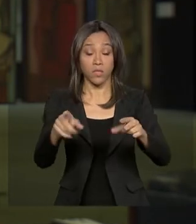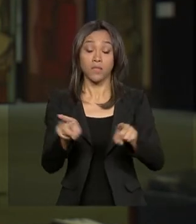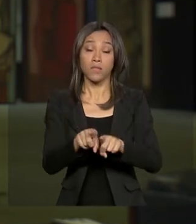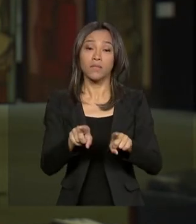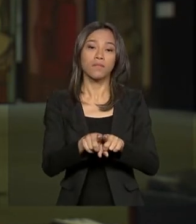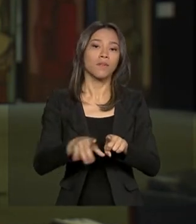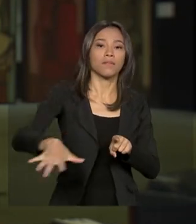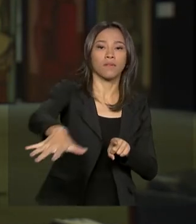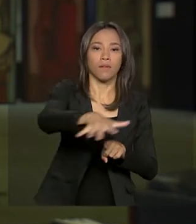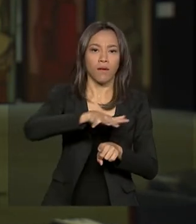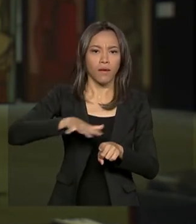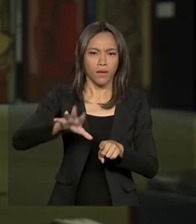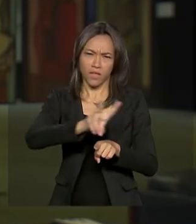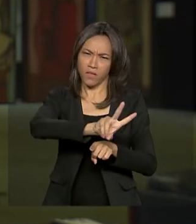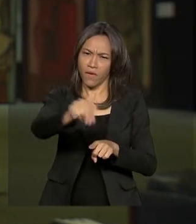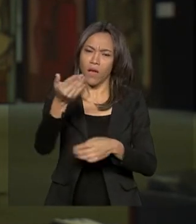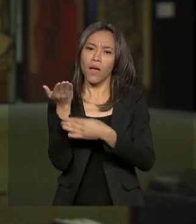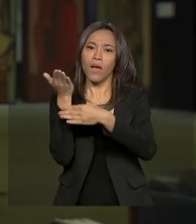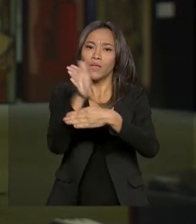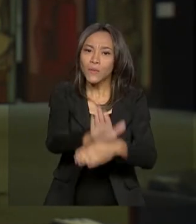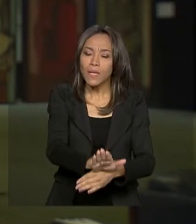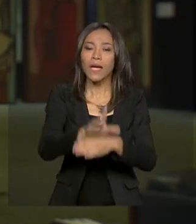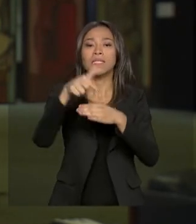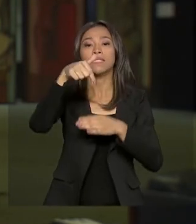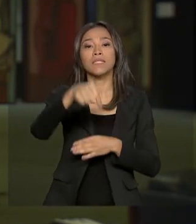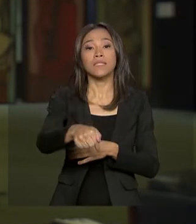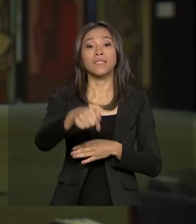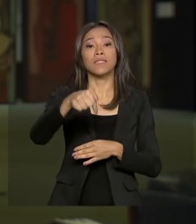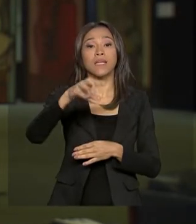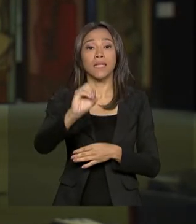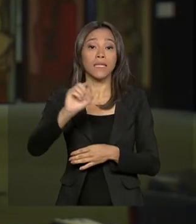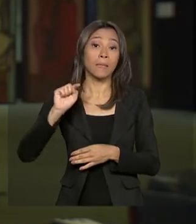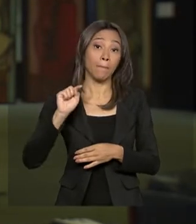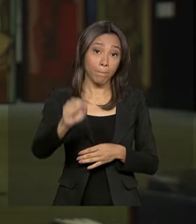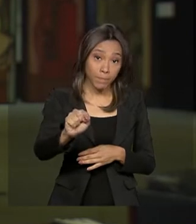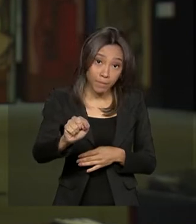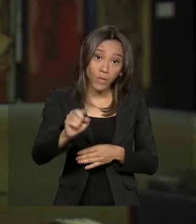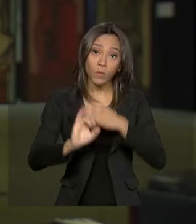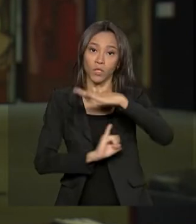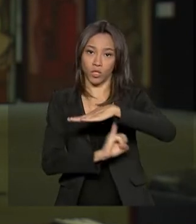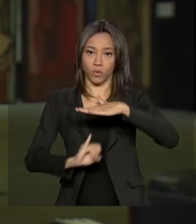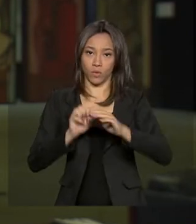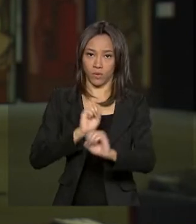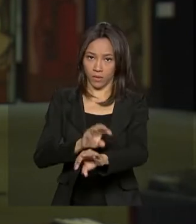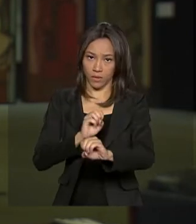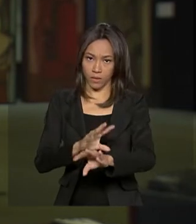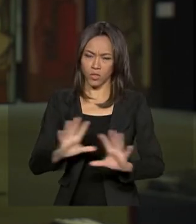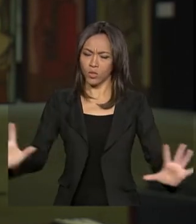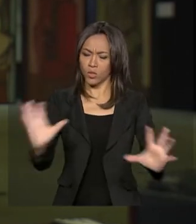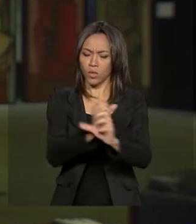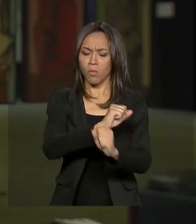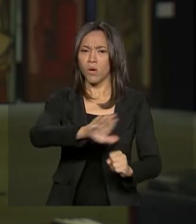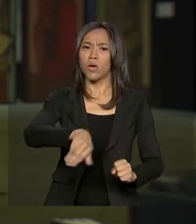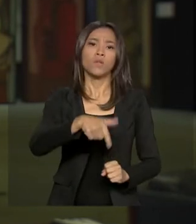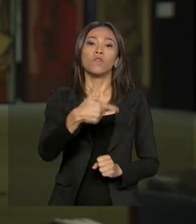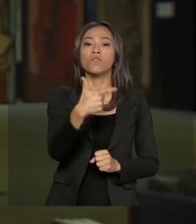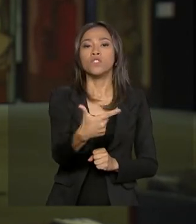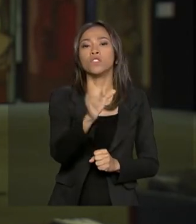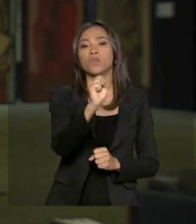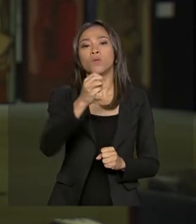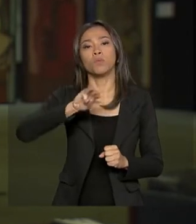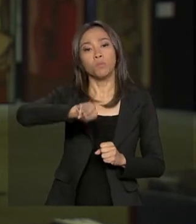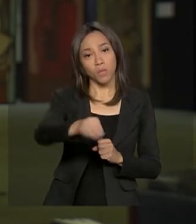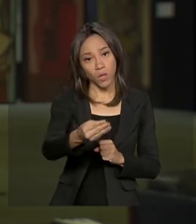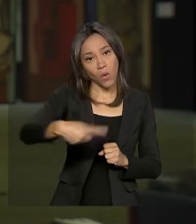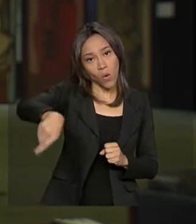Comunicações e vai beneficiar 70 mil instituições de ensino. Ao todo cerca de 28 milhões de estudantes